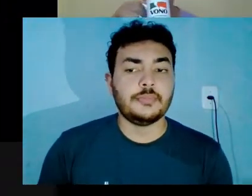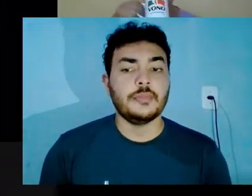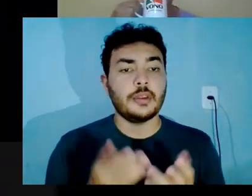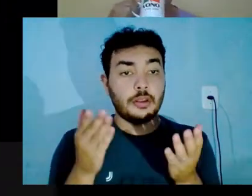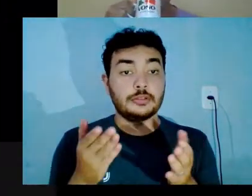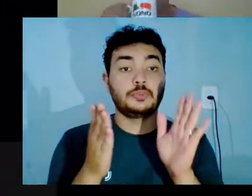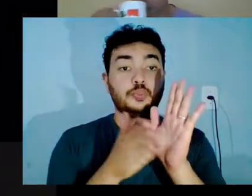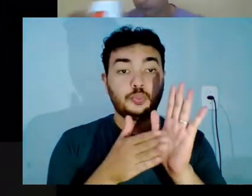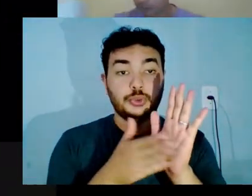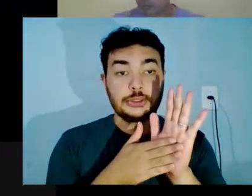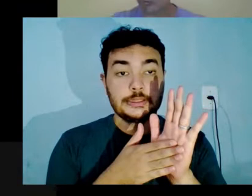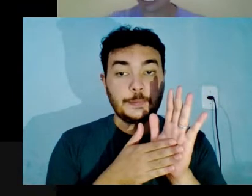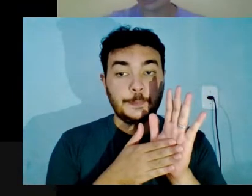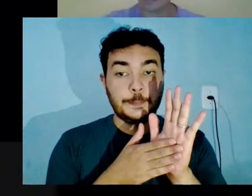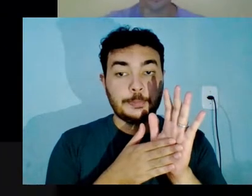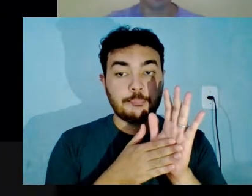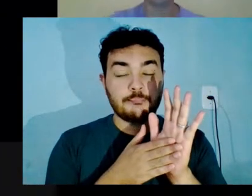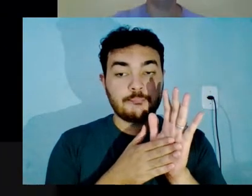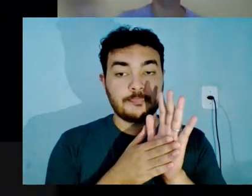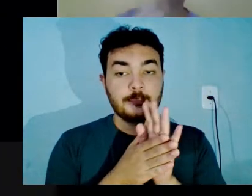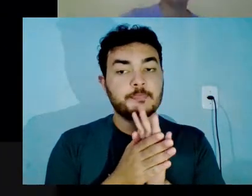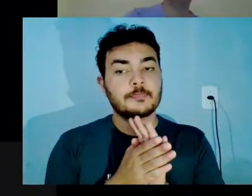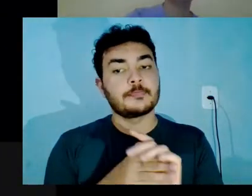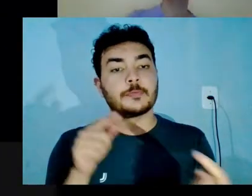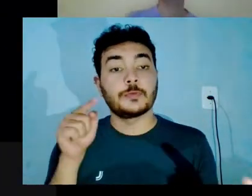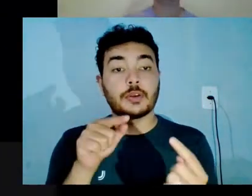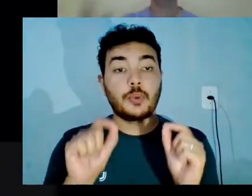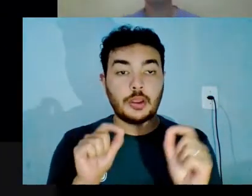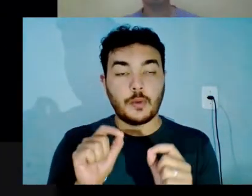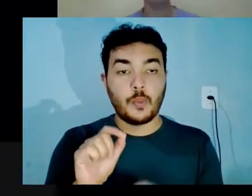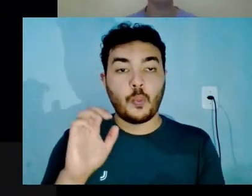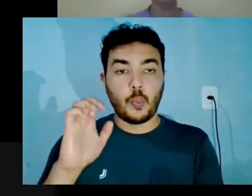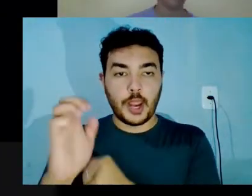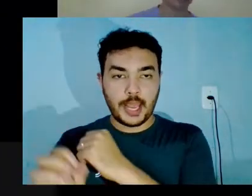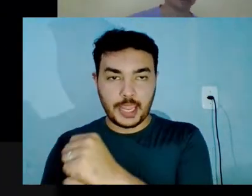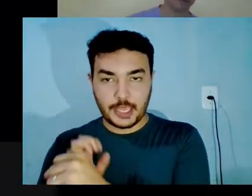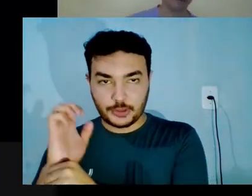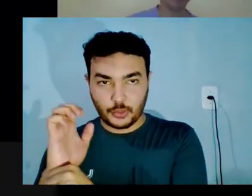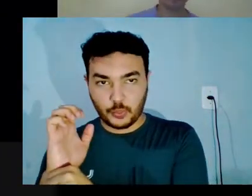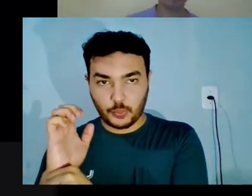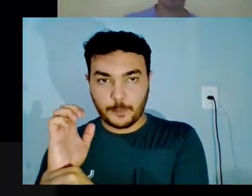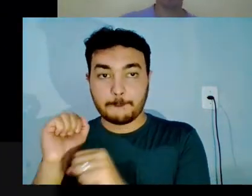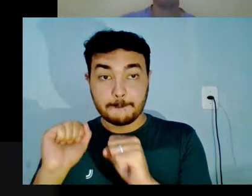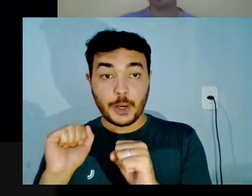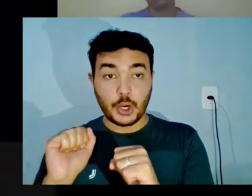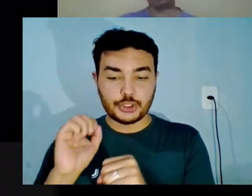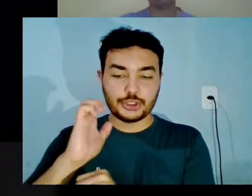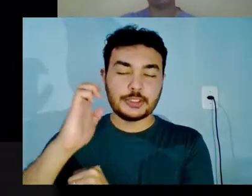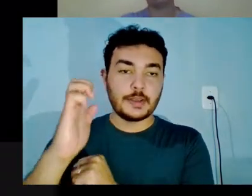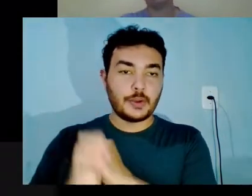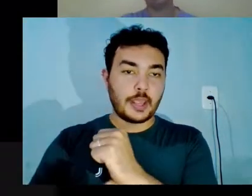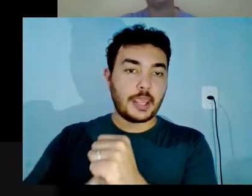proposição, a ideia é que o elétron 1 poderia estar no átomo A e no átomo B, ok? Poderia